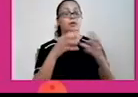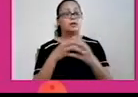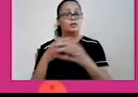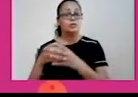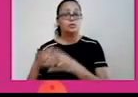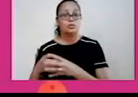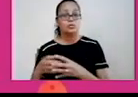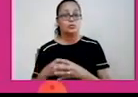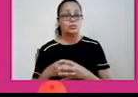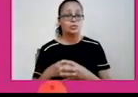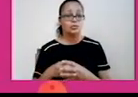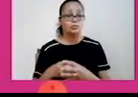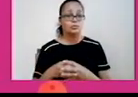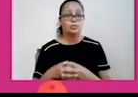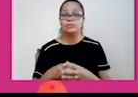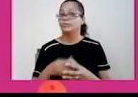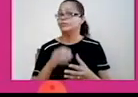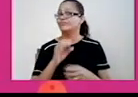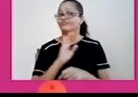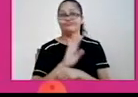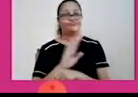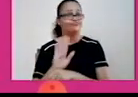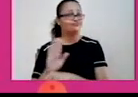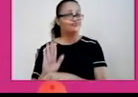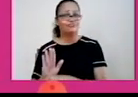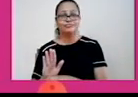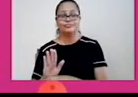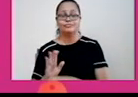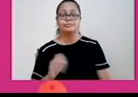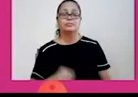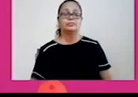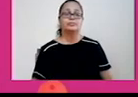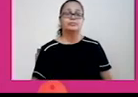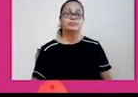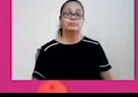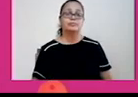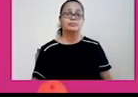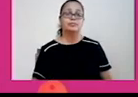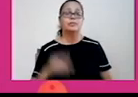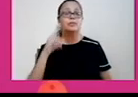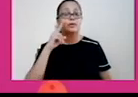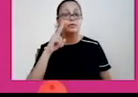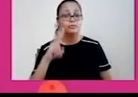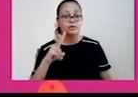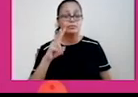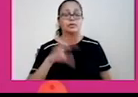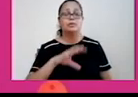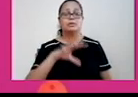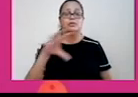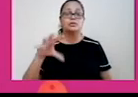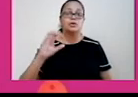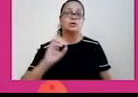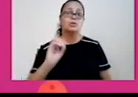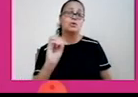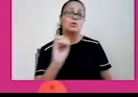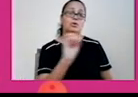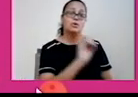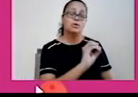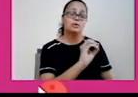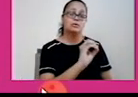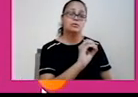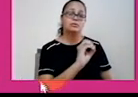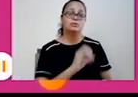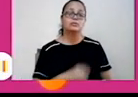são apoiados por esses países não apoiam esse movimento separatista. A gente vê aqui, né, na região oeste da China, onde